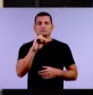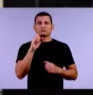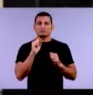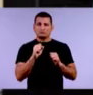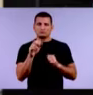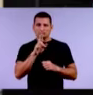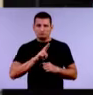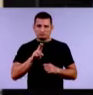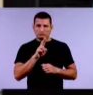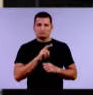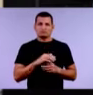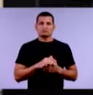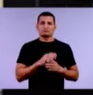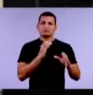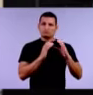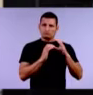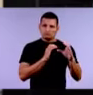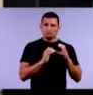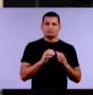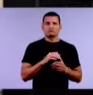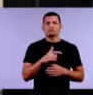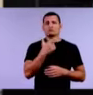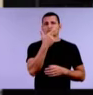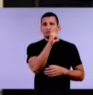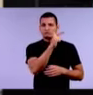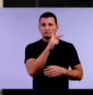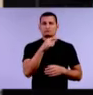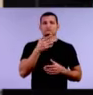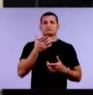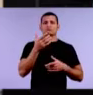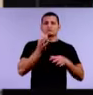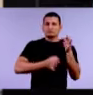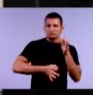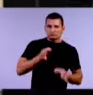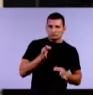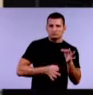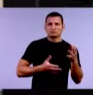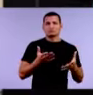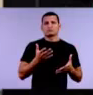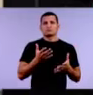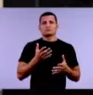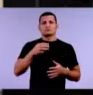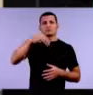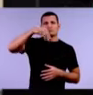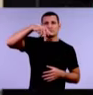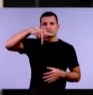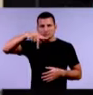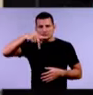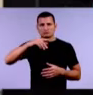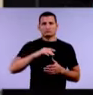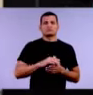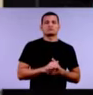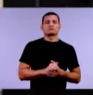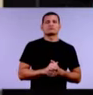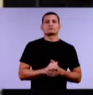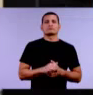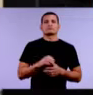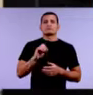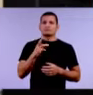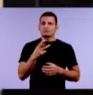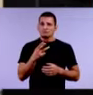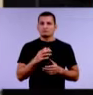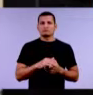para se comunicarmos com o Executivo, com o Judiciário, com o Ministério Público ou até mesmo em